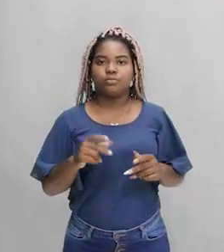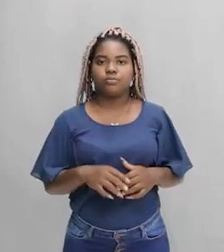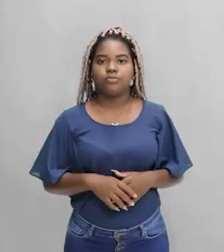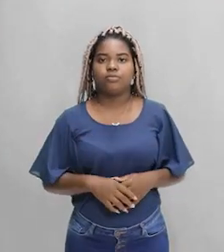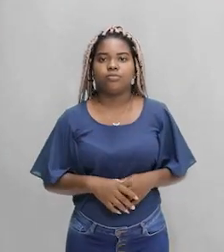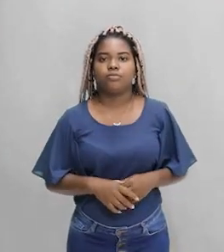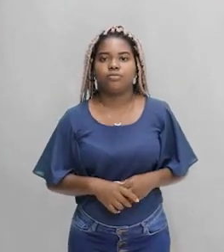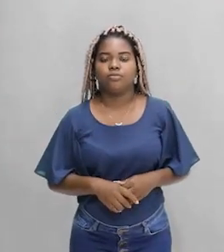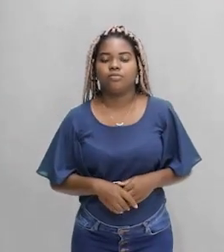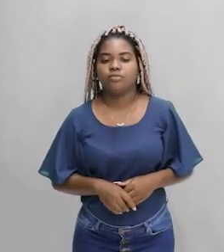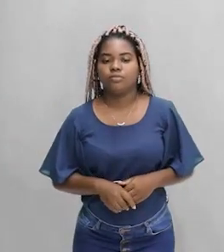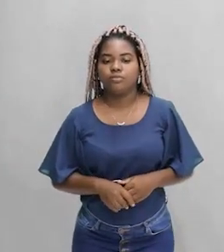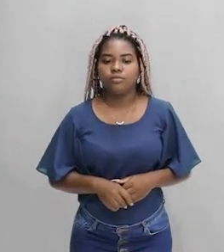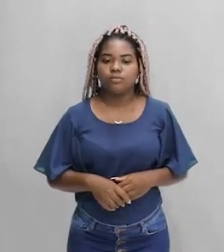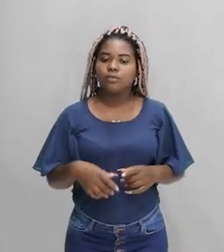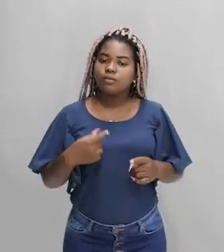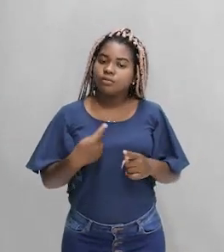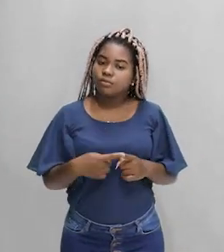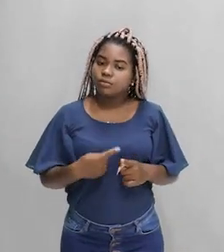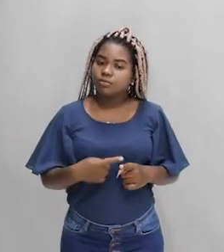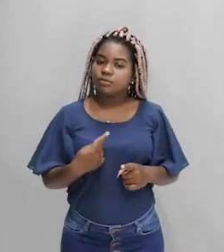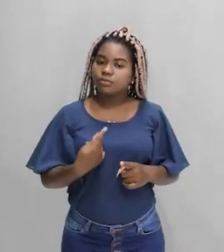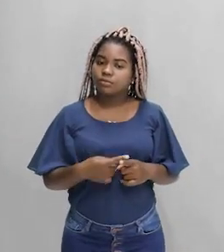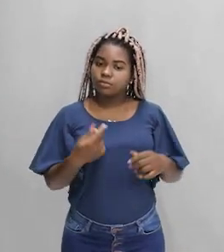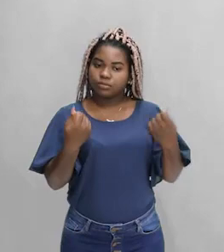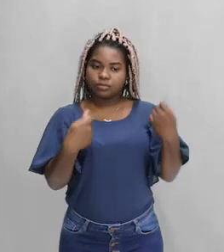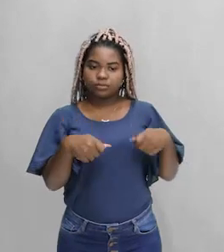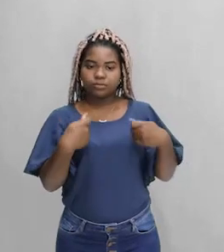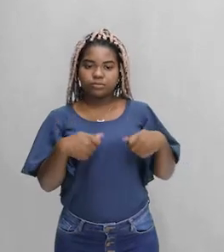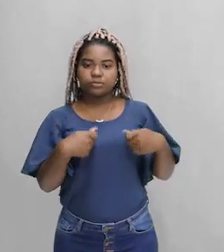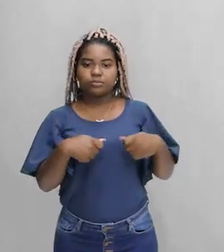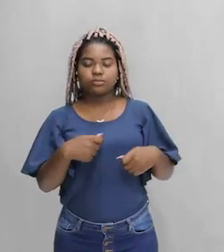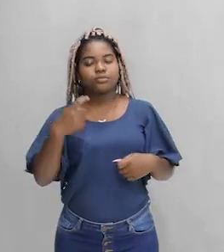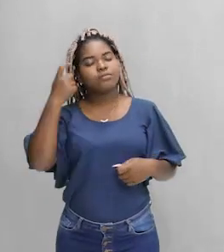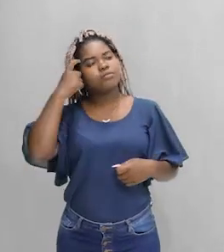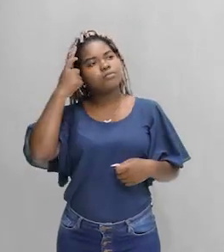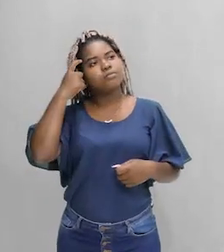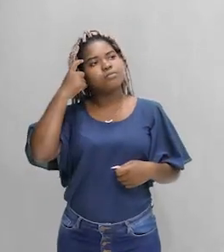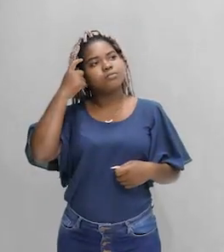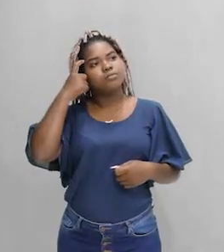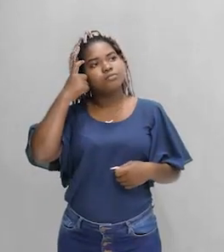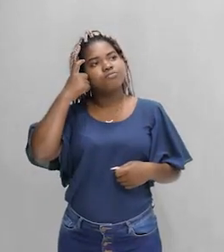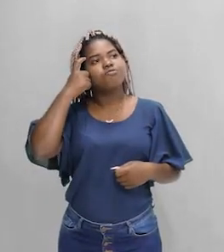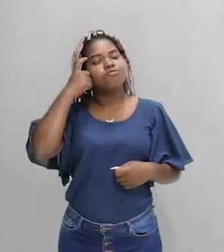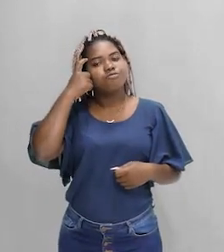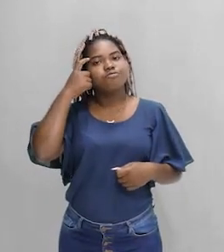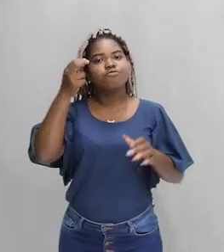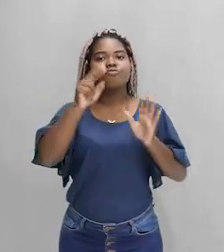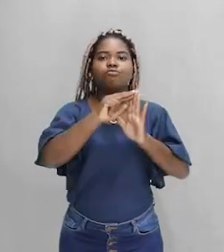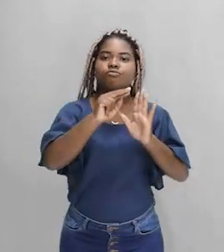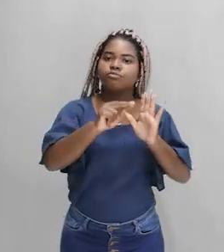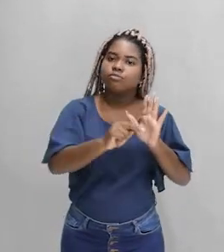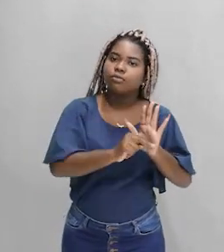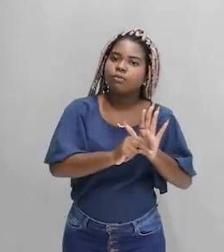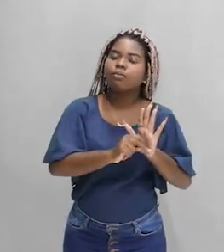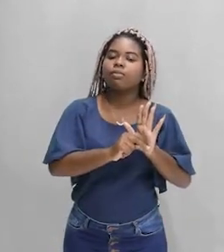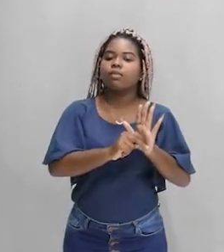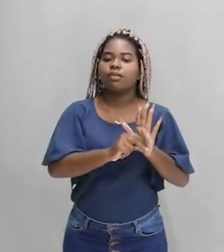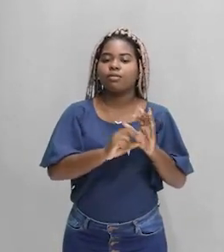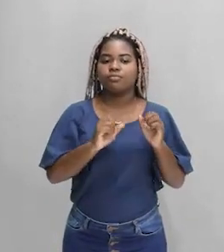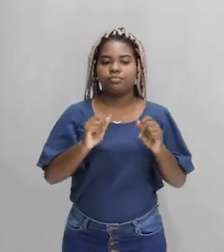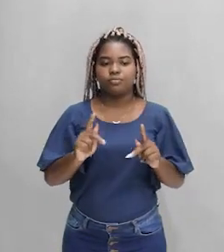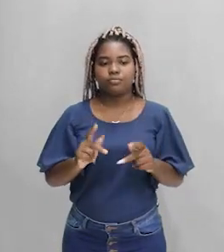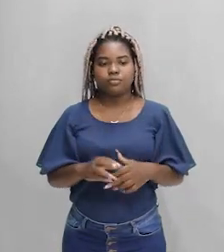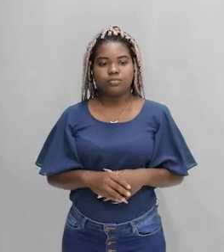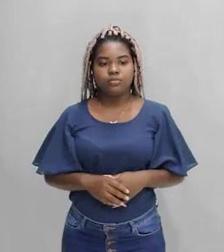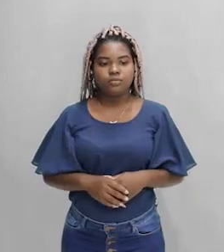já começando a associar. Por quê? Porque eu preciso desse pulo do gato para você entender o que a gente vai fazer a partir de agora,